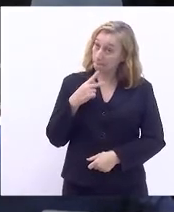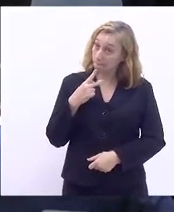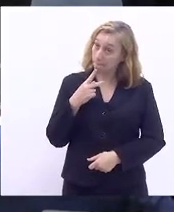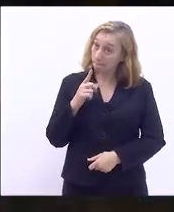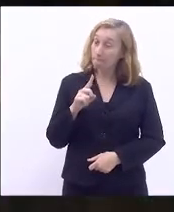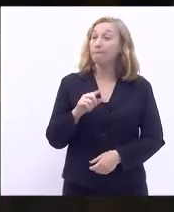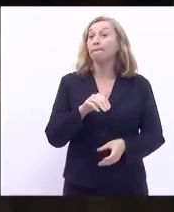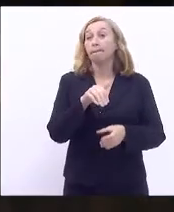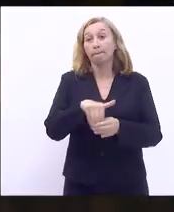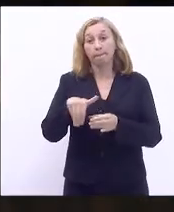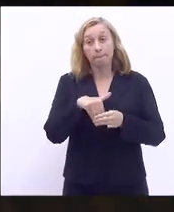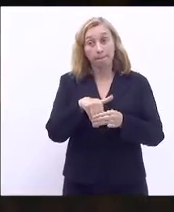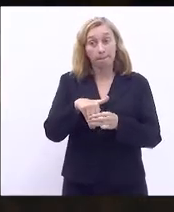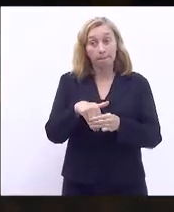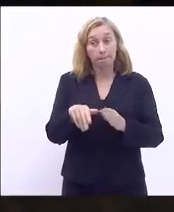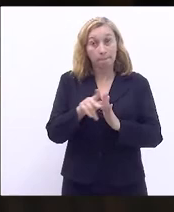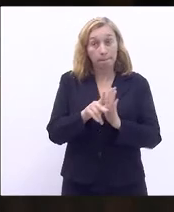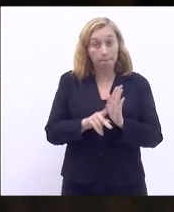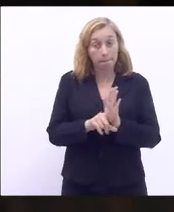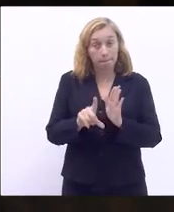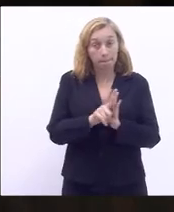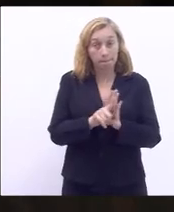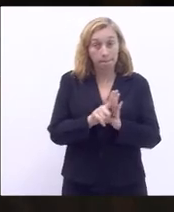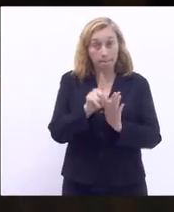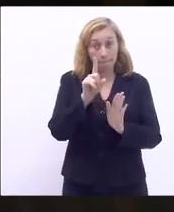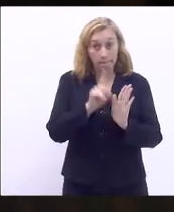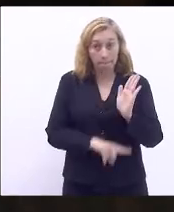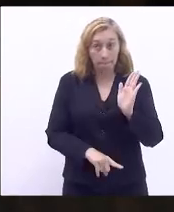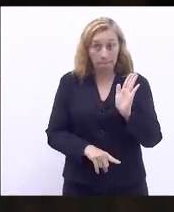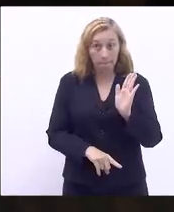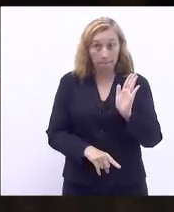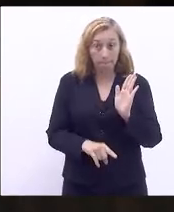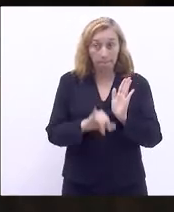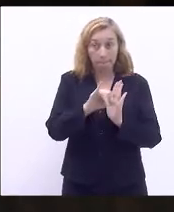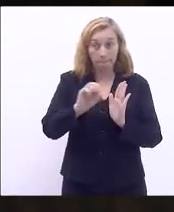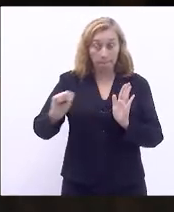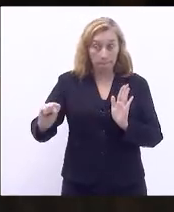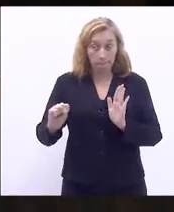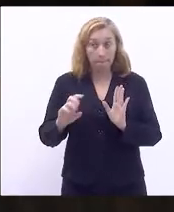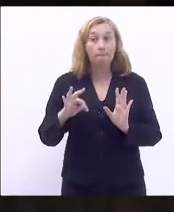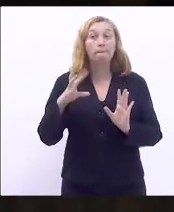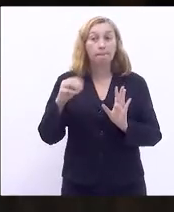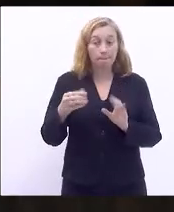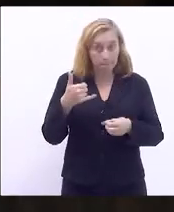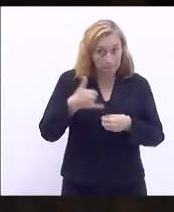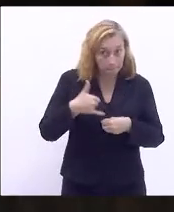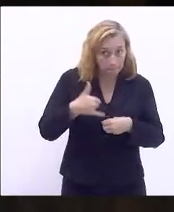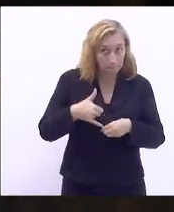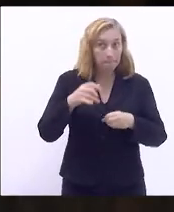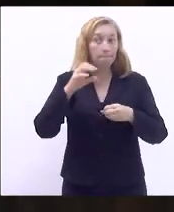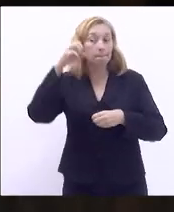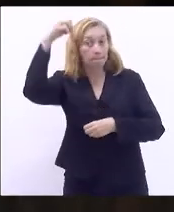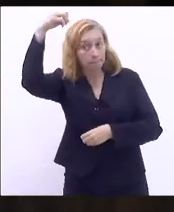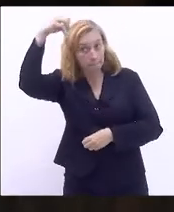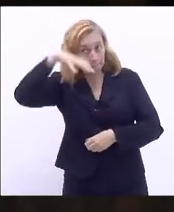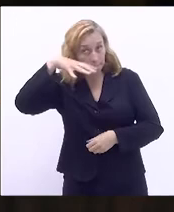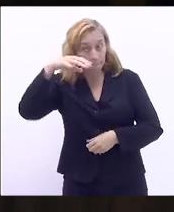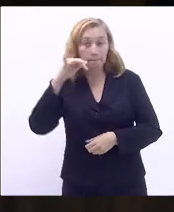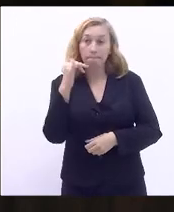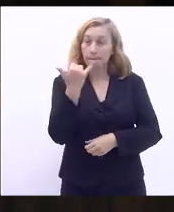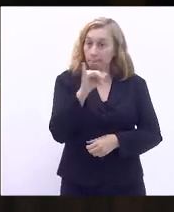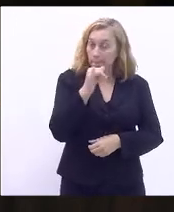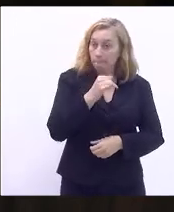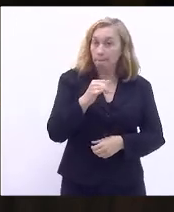nós botarmos aqui um projeto de lei para reduzir o ICMS de tudo, do combustível, da energia, nós vamos.